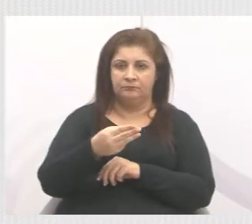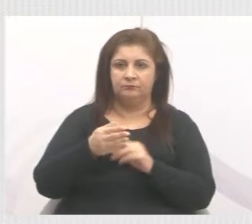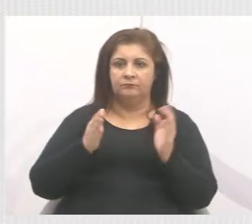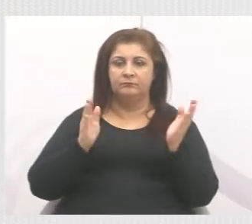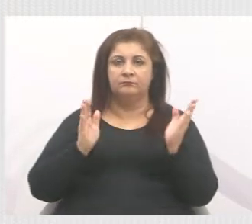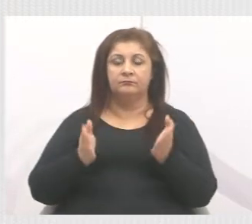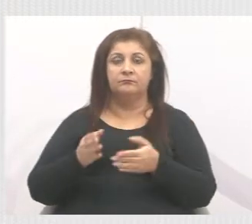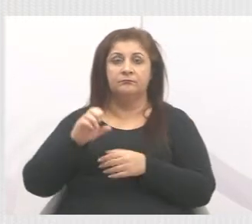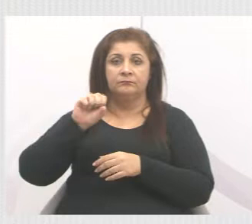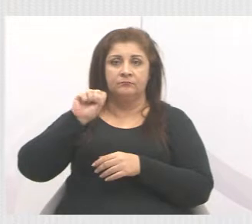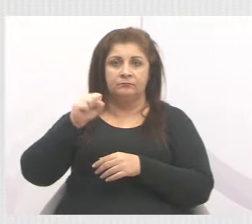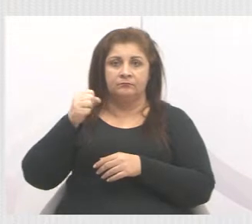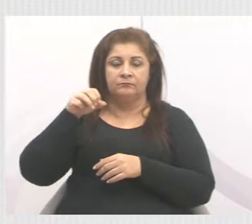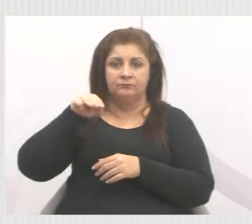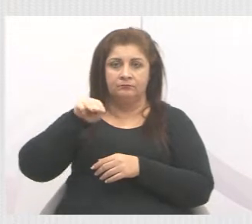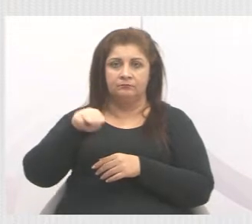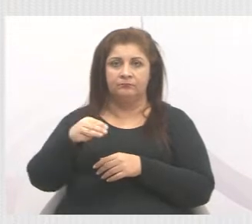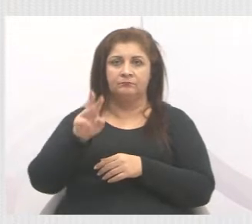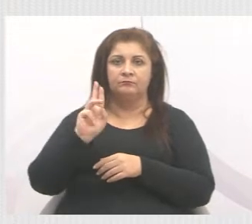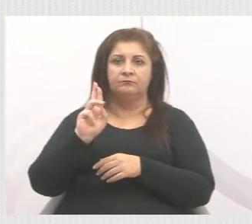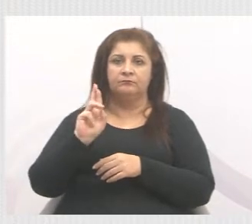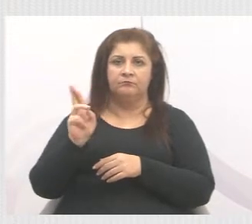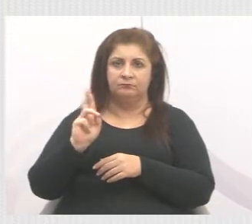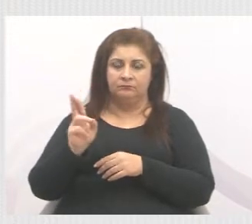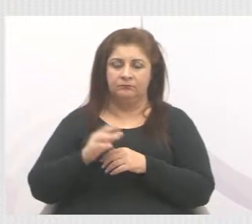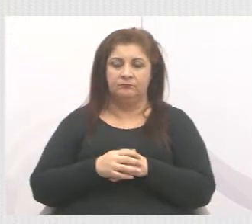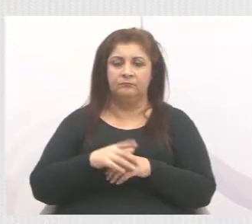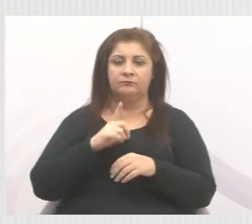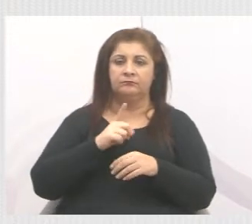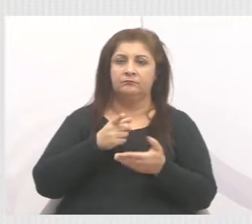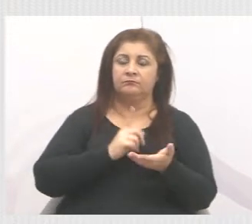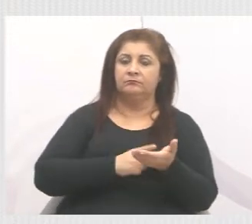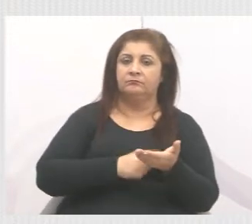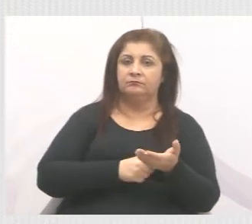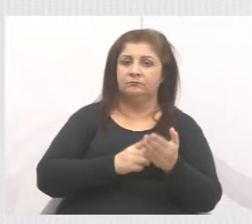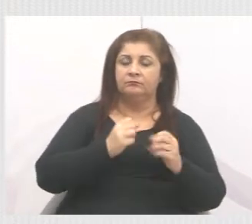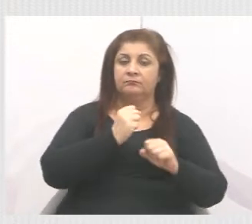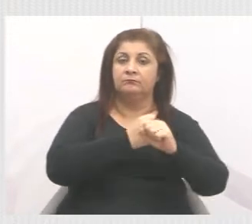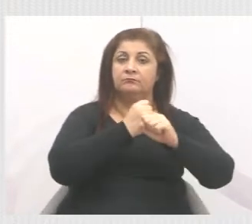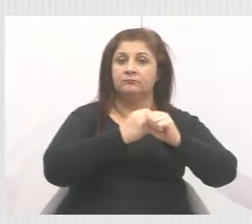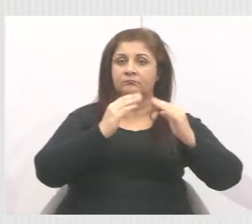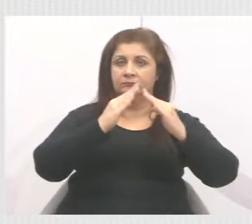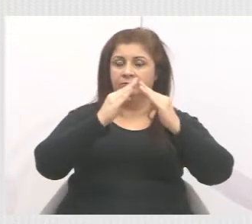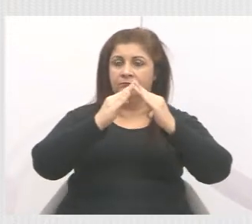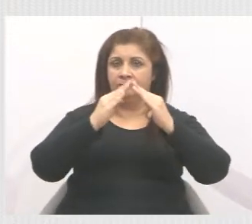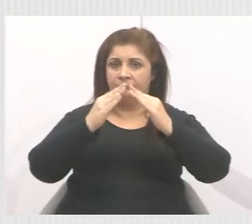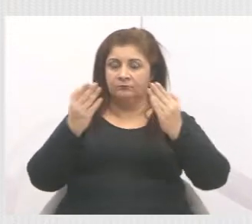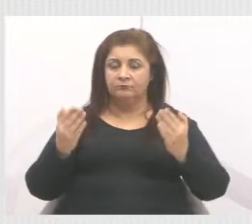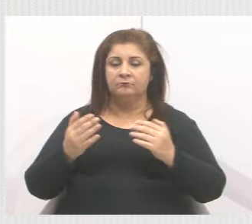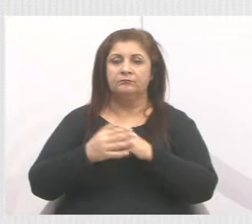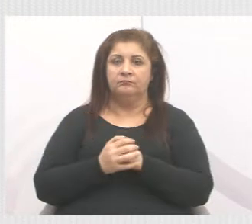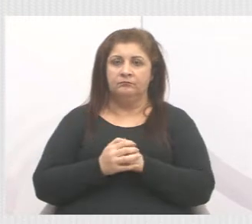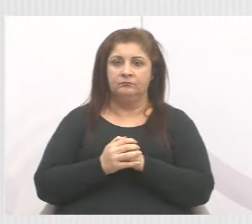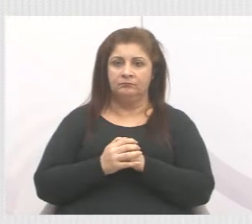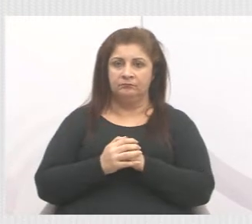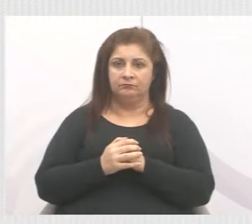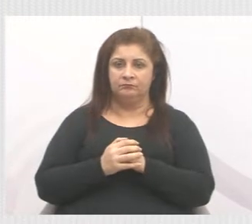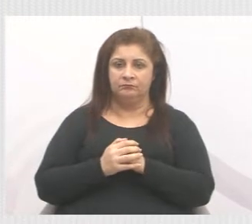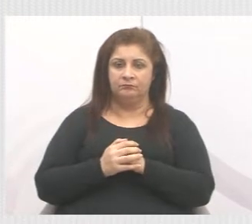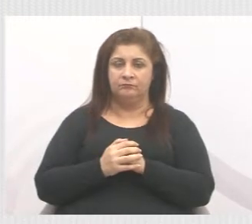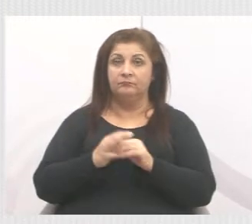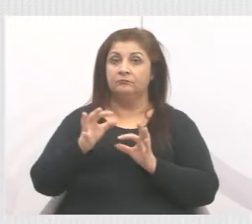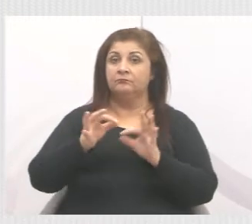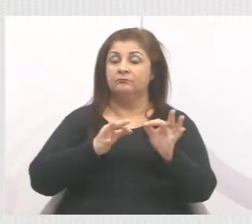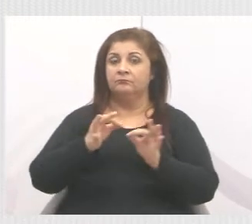8 milhões de reais, onde a gente tem programa de construção de casas populares, construção de habitação de interesse social,